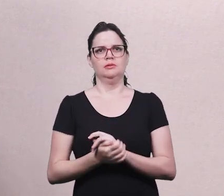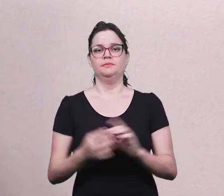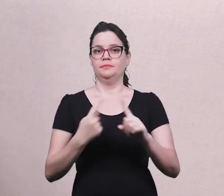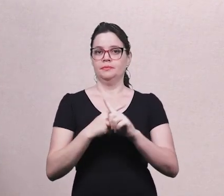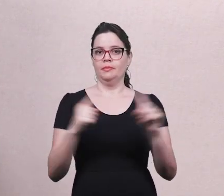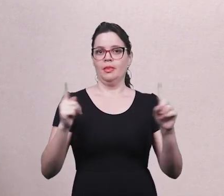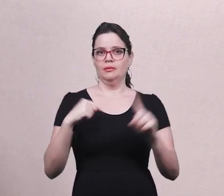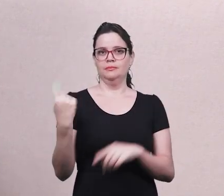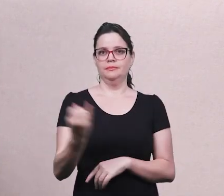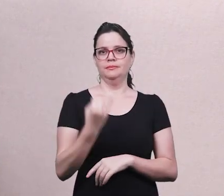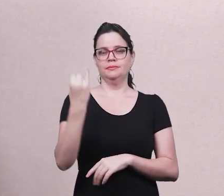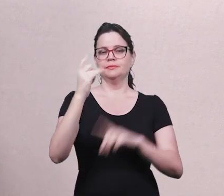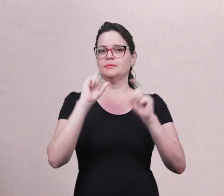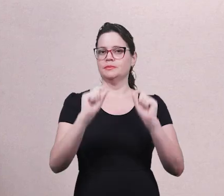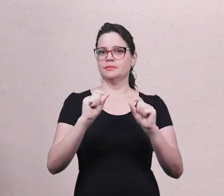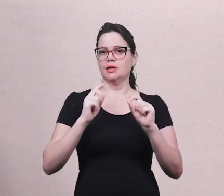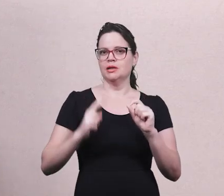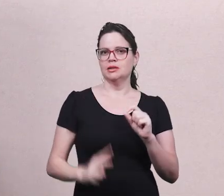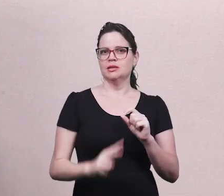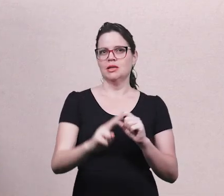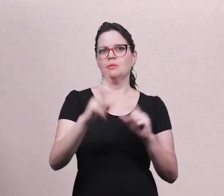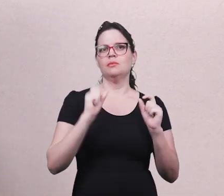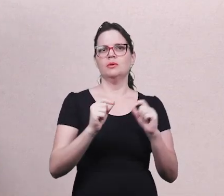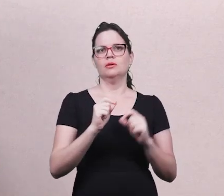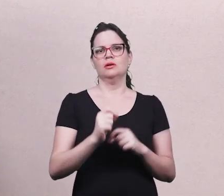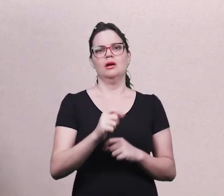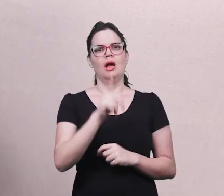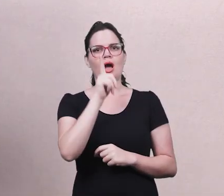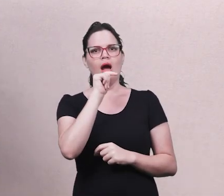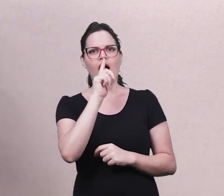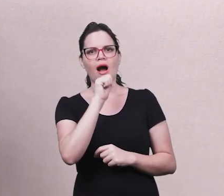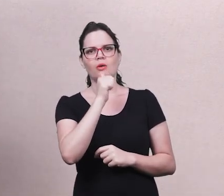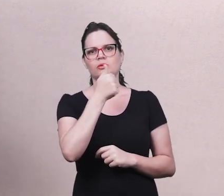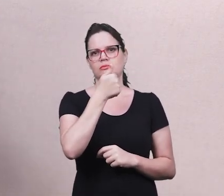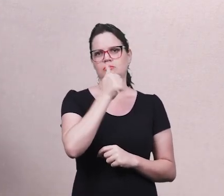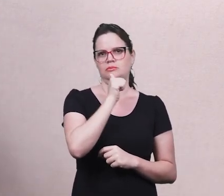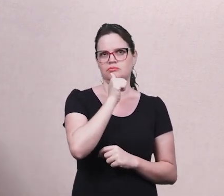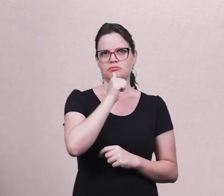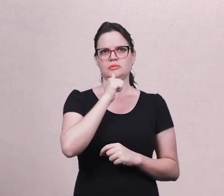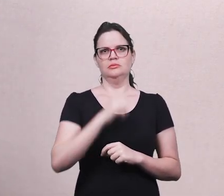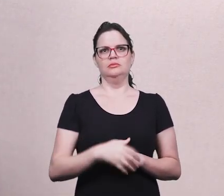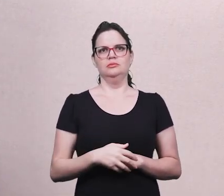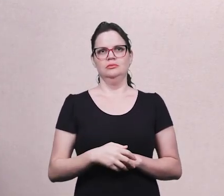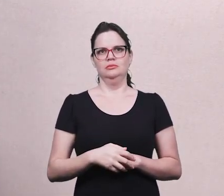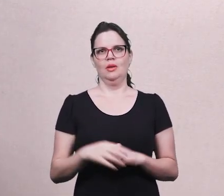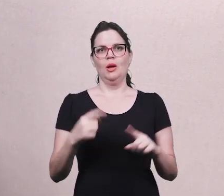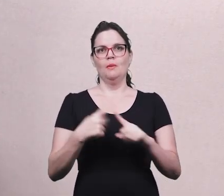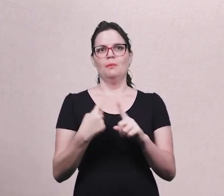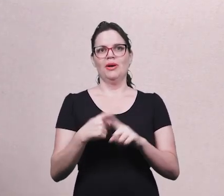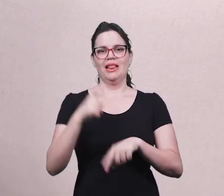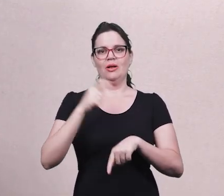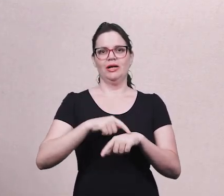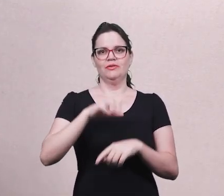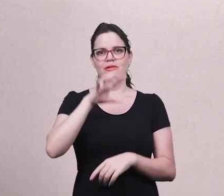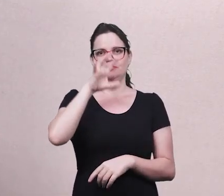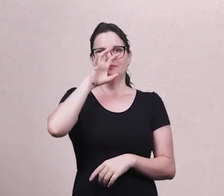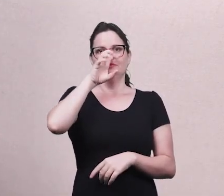muito fácil. Mas é importante ali estar ingerindo uns golinhos de água, porque o respiratório